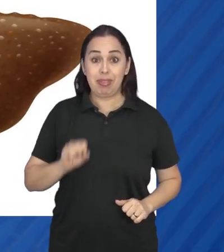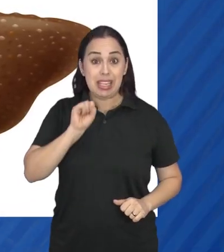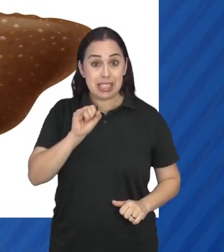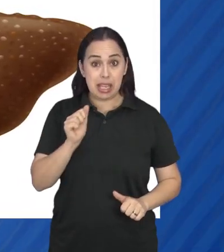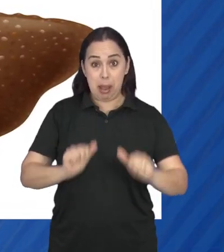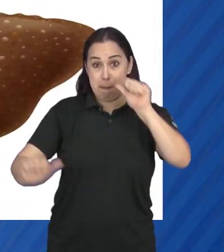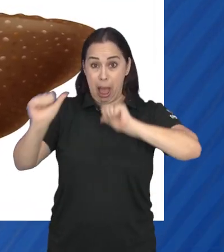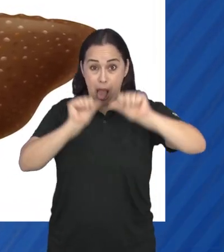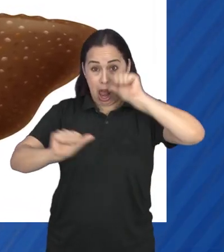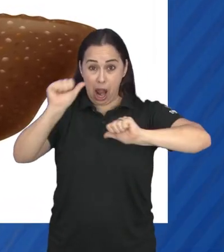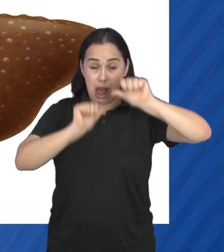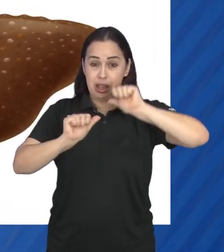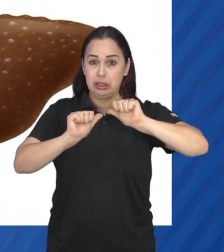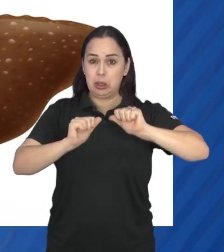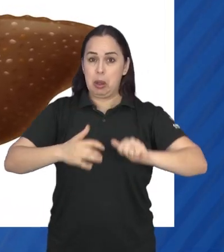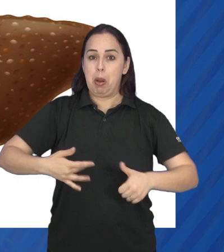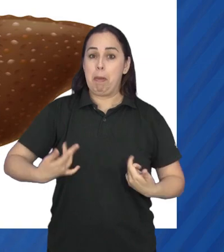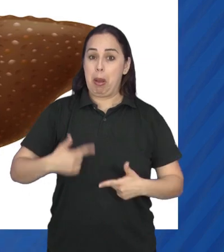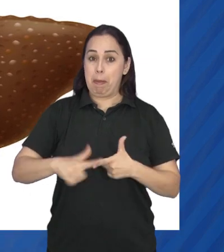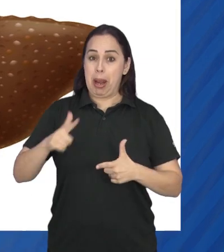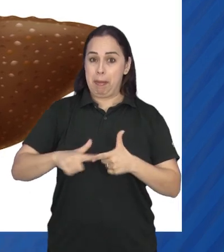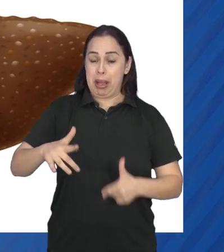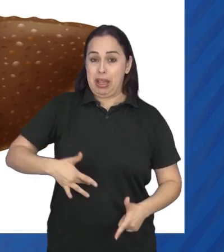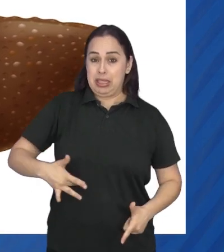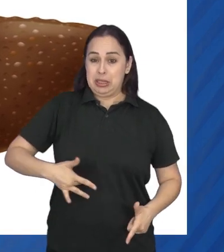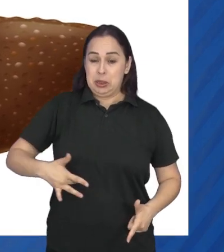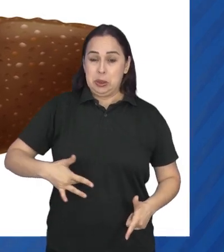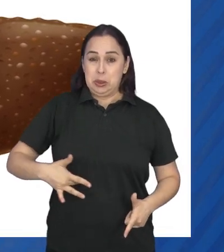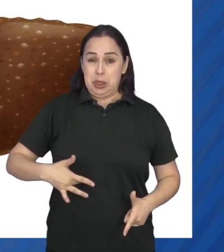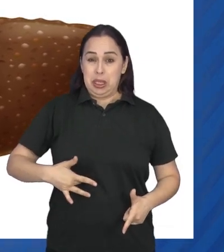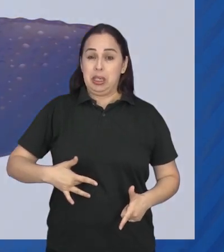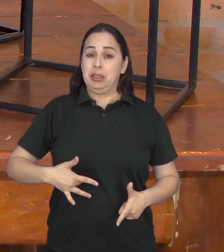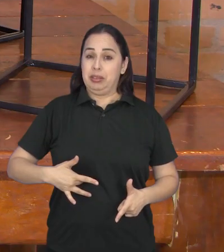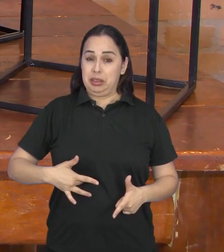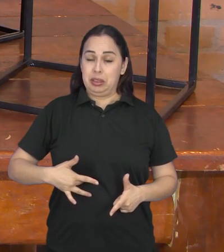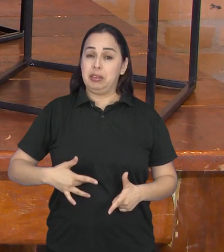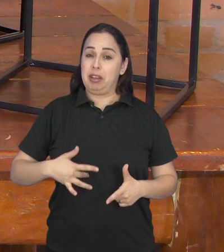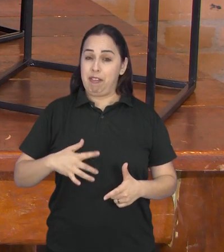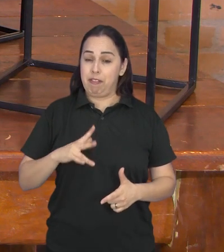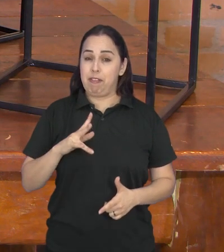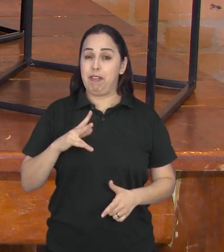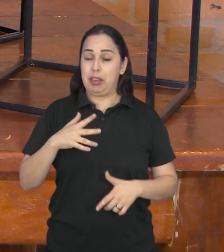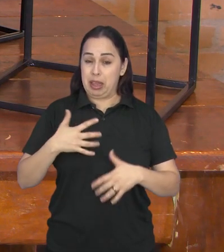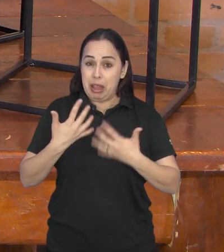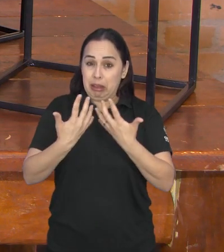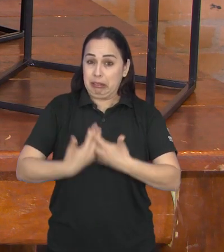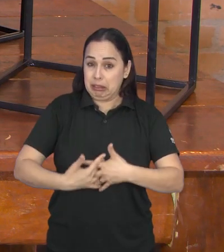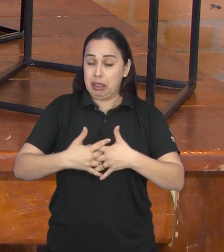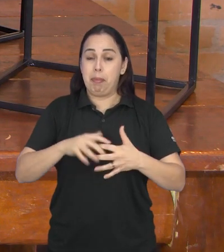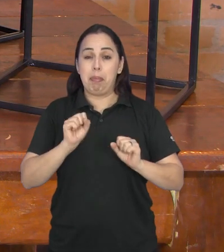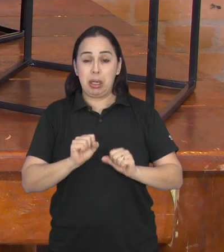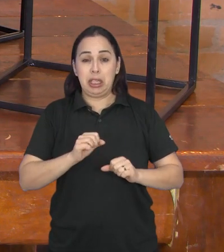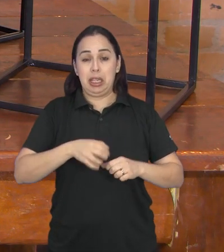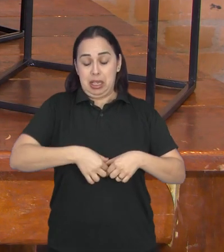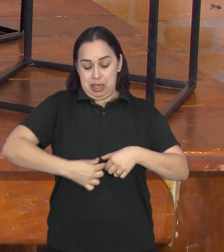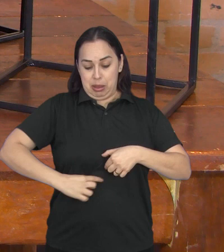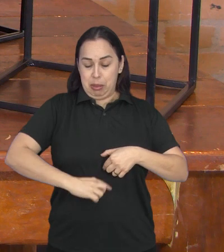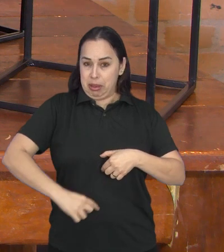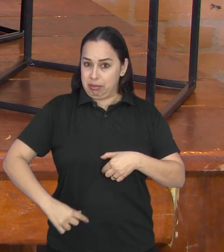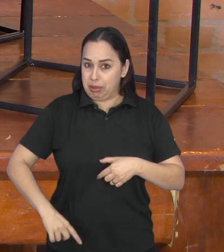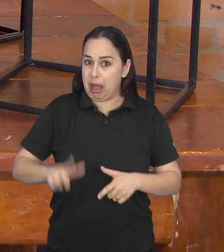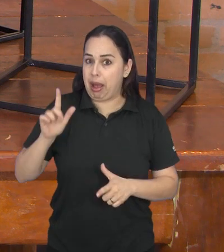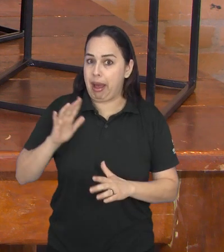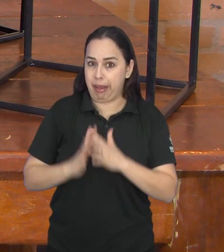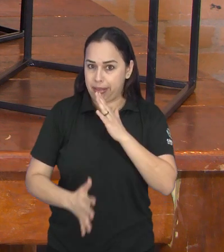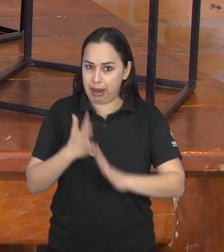com a bebida, quem sofre é o fígado, porque há sobrecarga hepática do órgão. Isso pode atrapalhar a digestão,